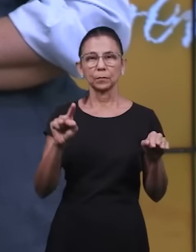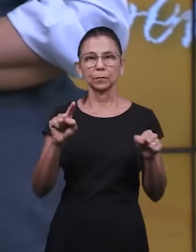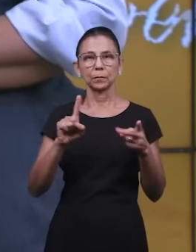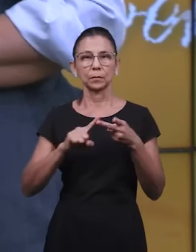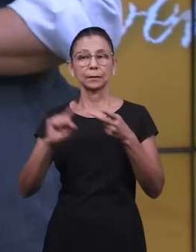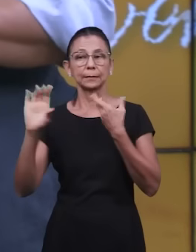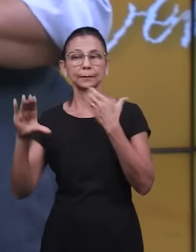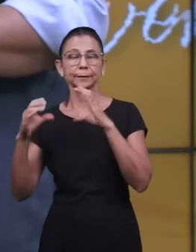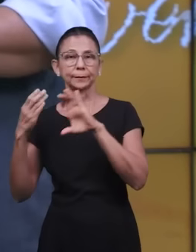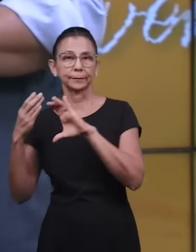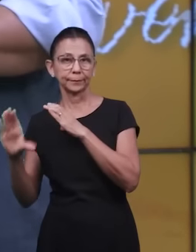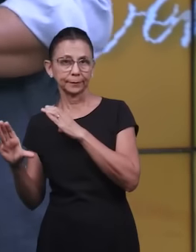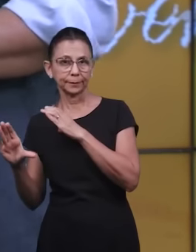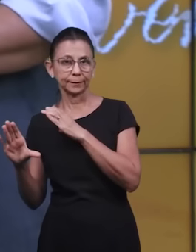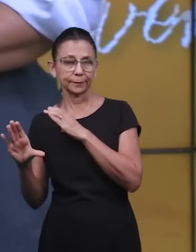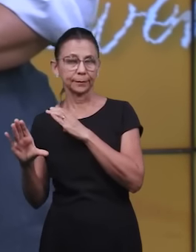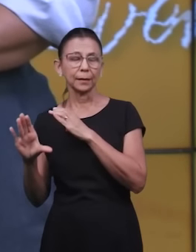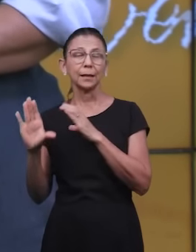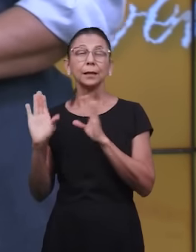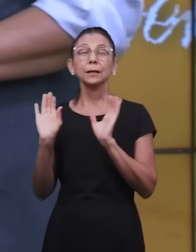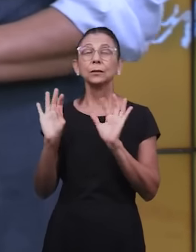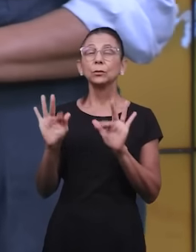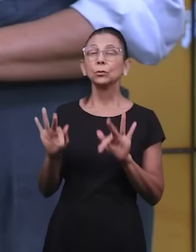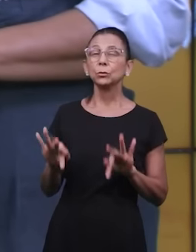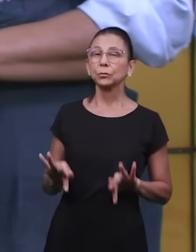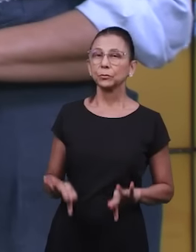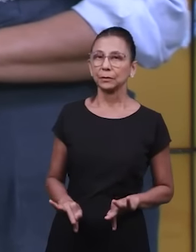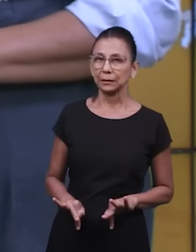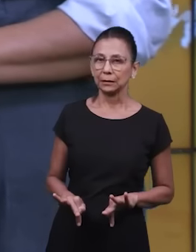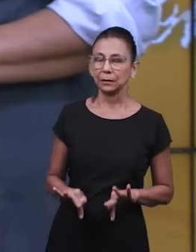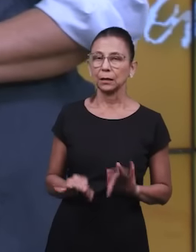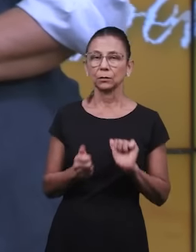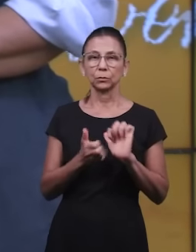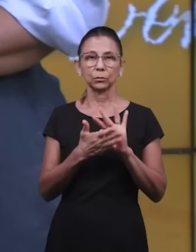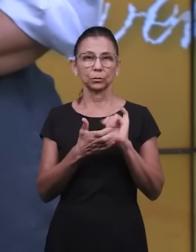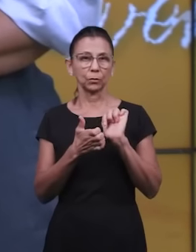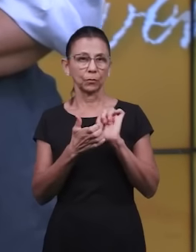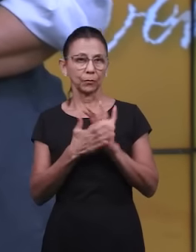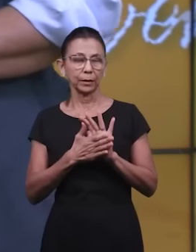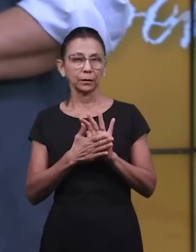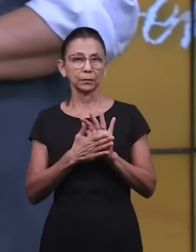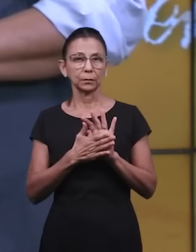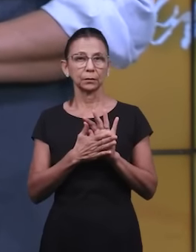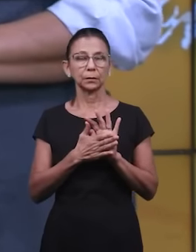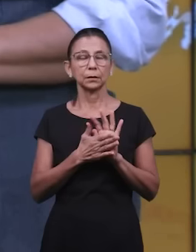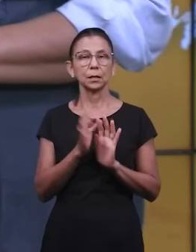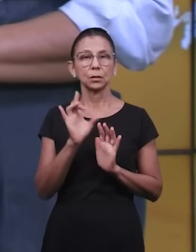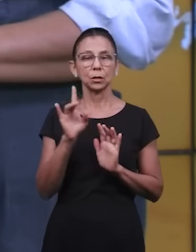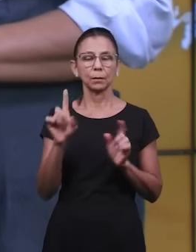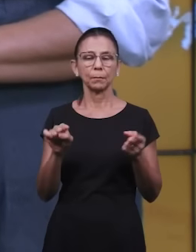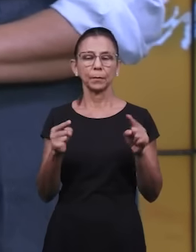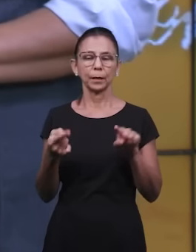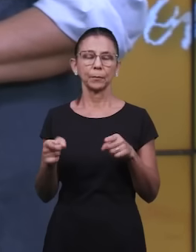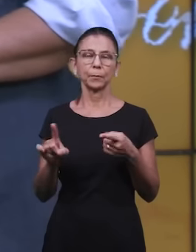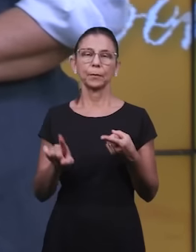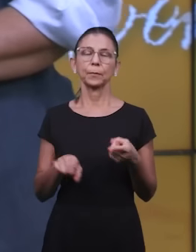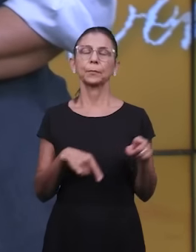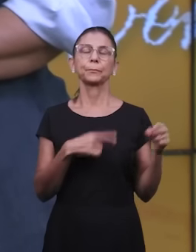segundo coro. E atenção, lá no final, para terminar o louvor, que tem um instrumental, será